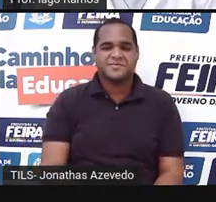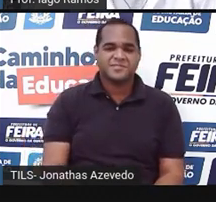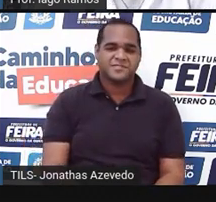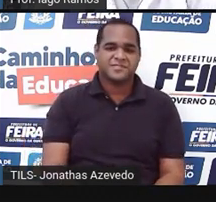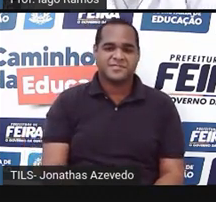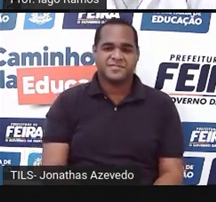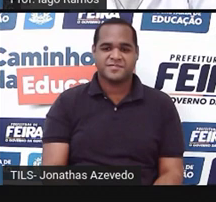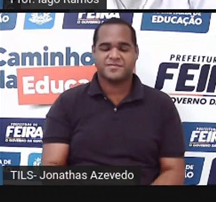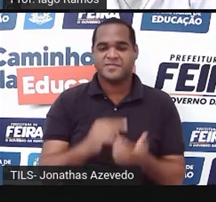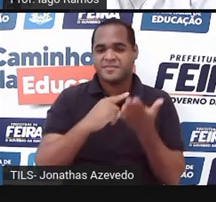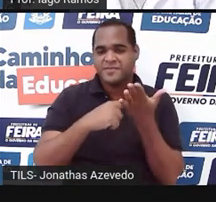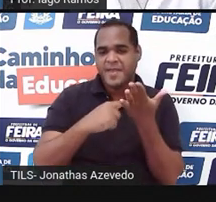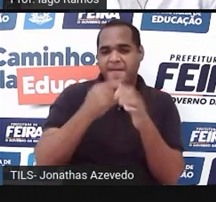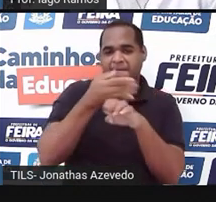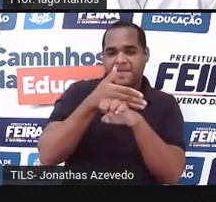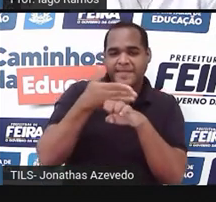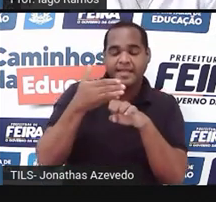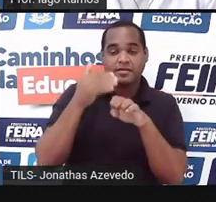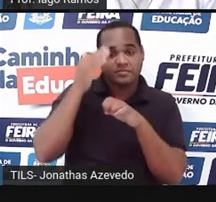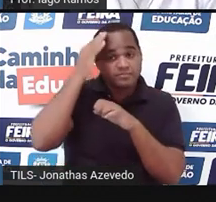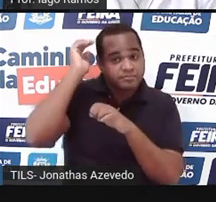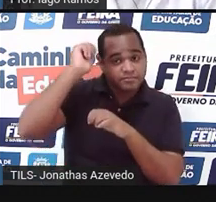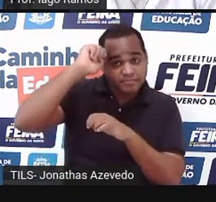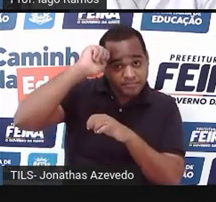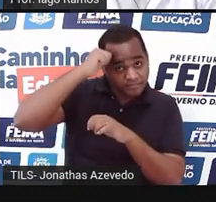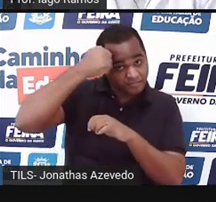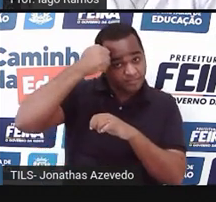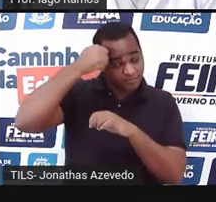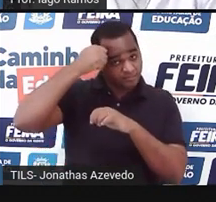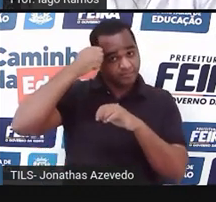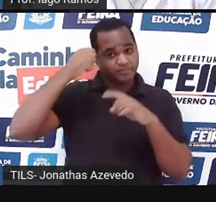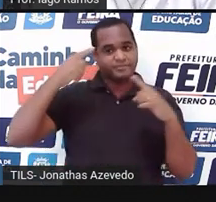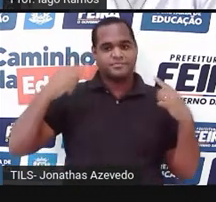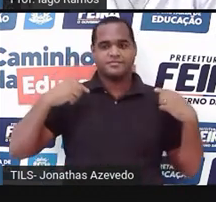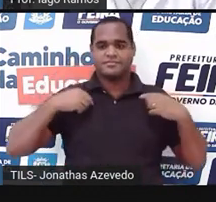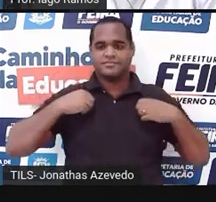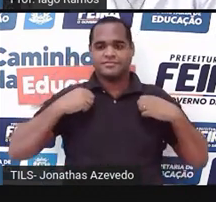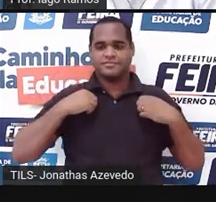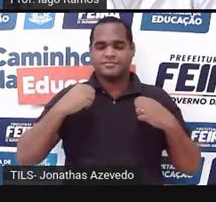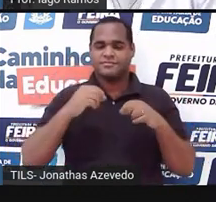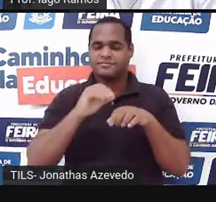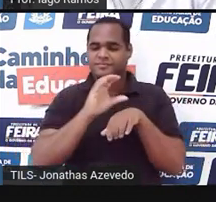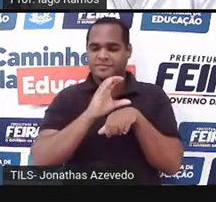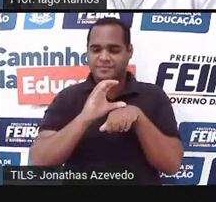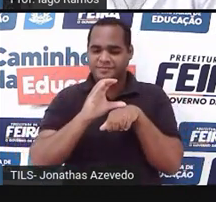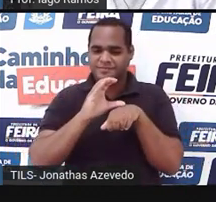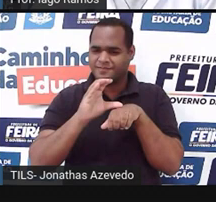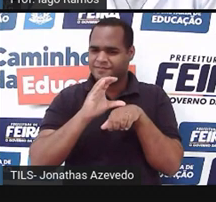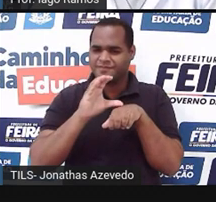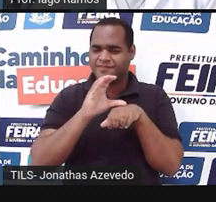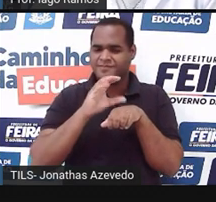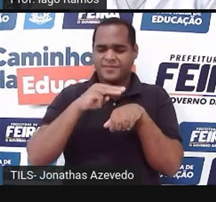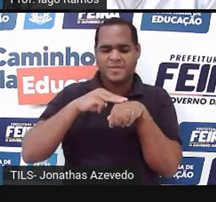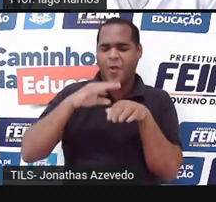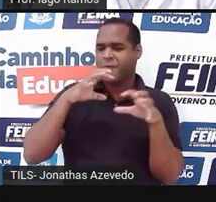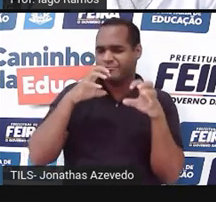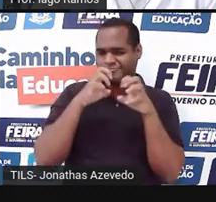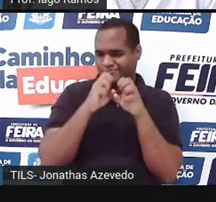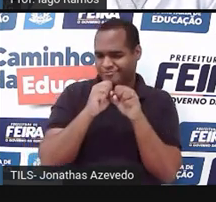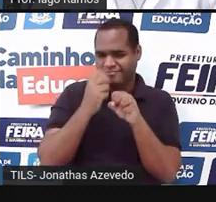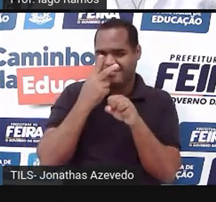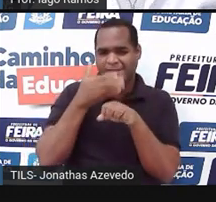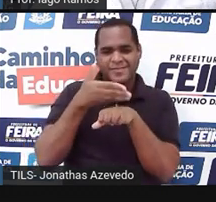Lima tem pele branca Meu cabelo é preto momento eu visto aqui uma camisa marrom bem clara